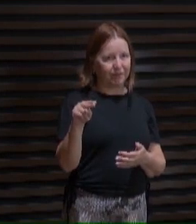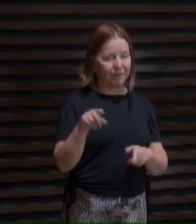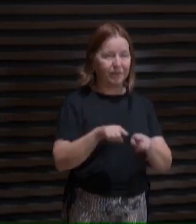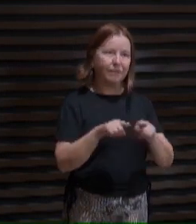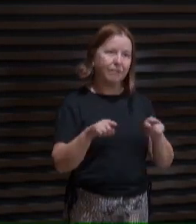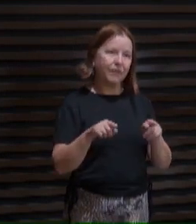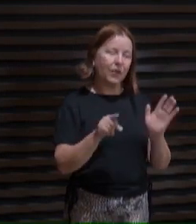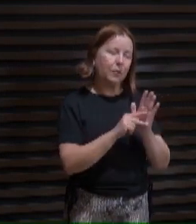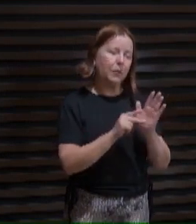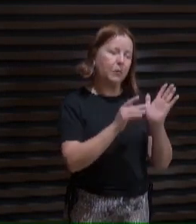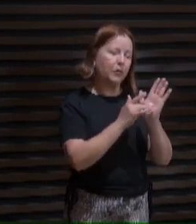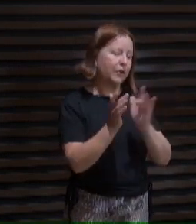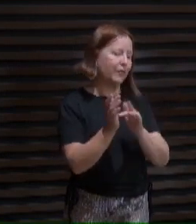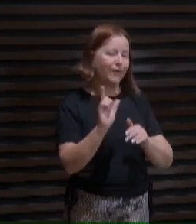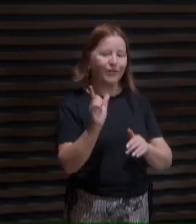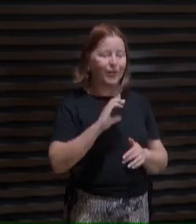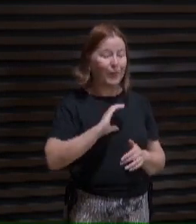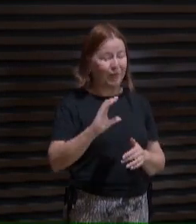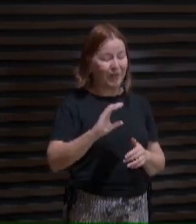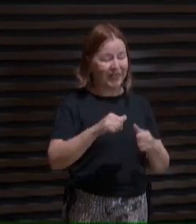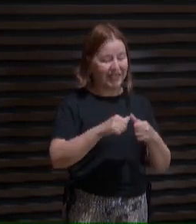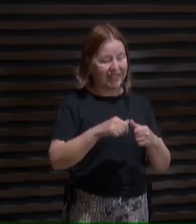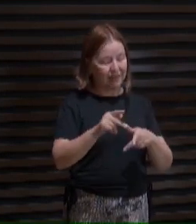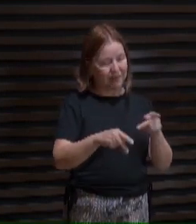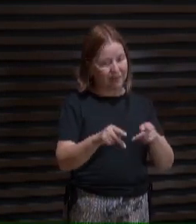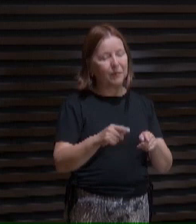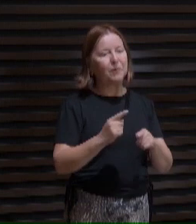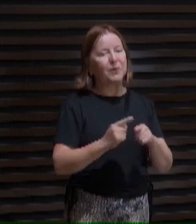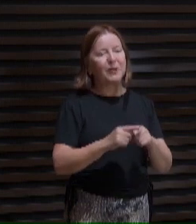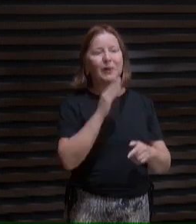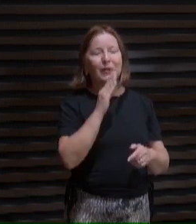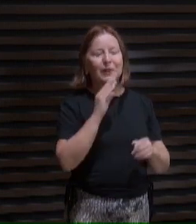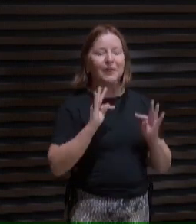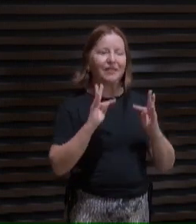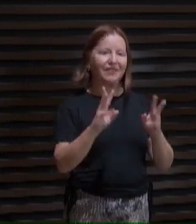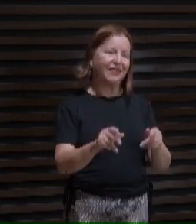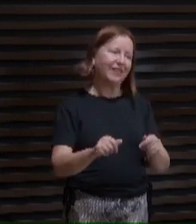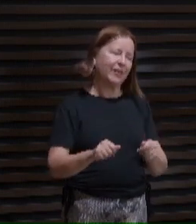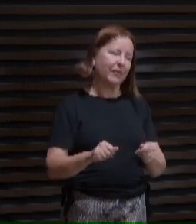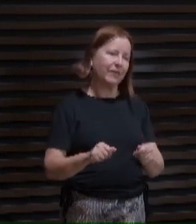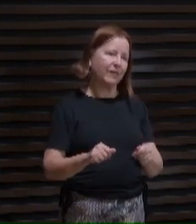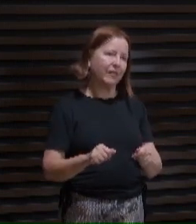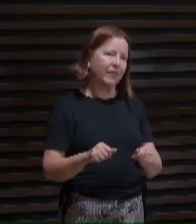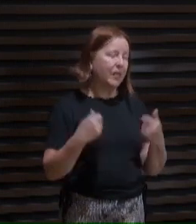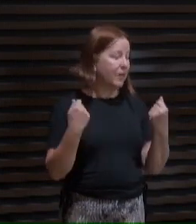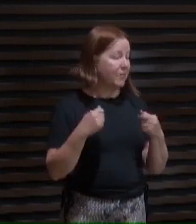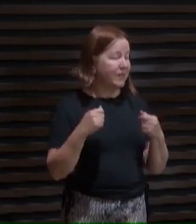Mas o próprio Jesus não se confiava a eles, porque os conhecia todos. E não